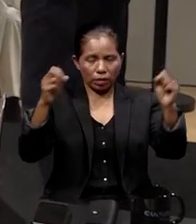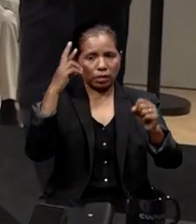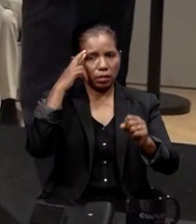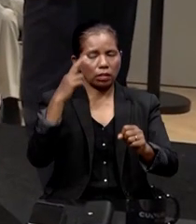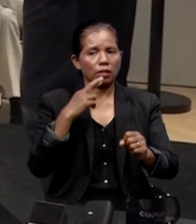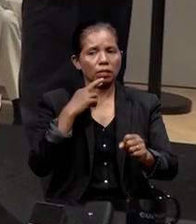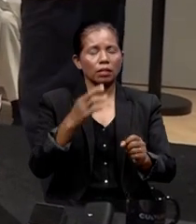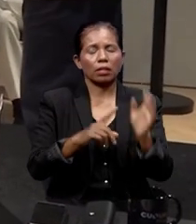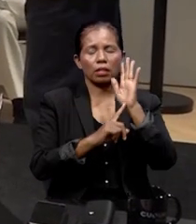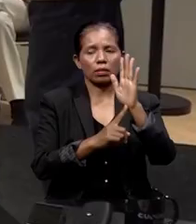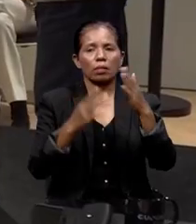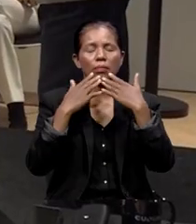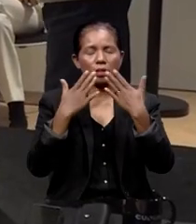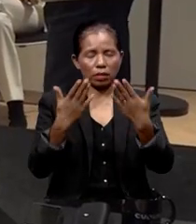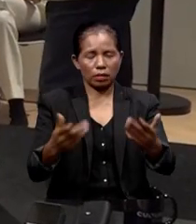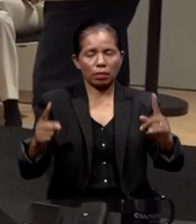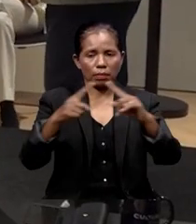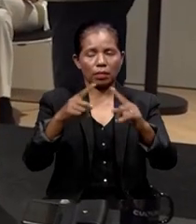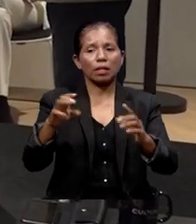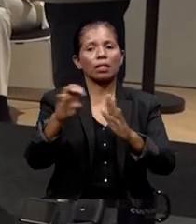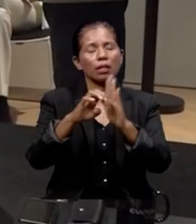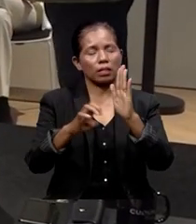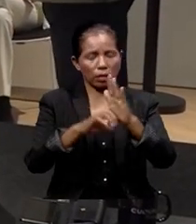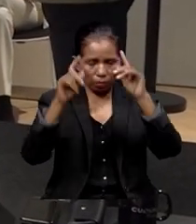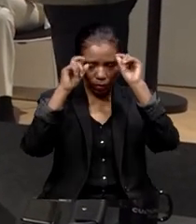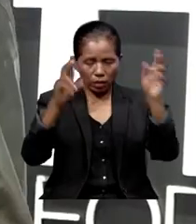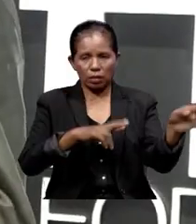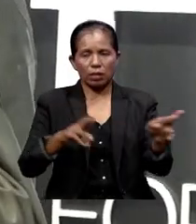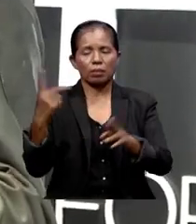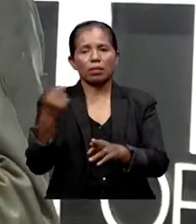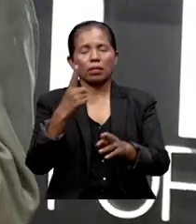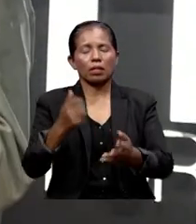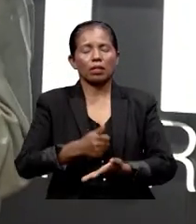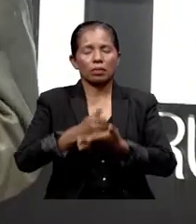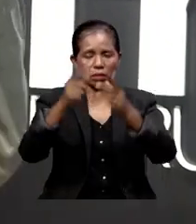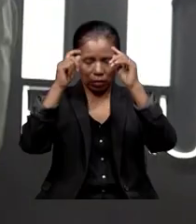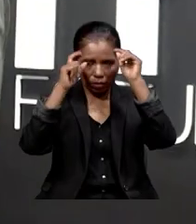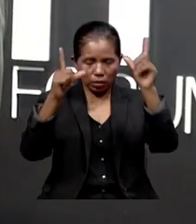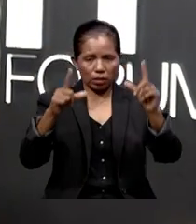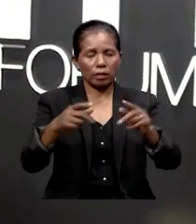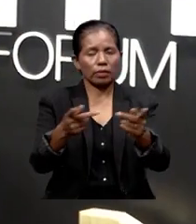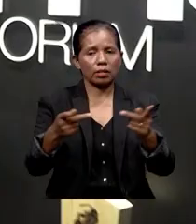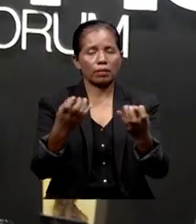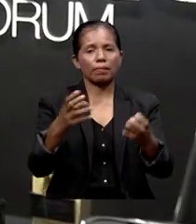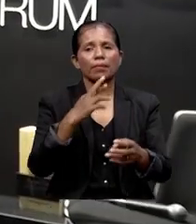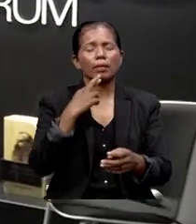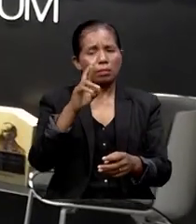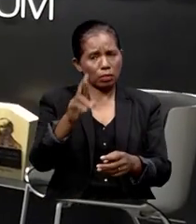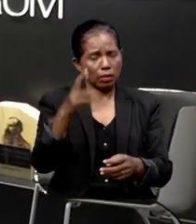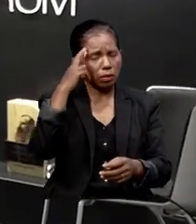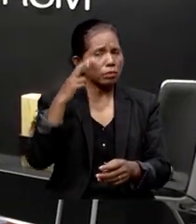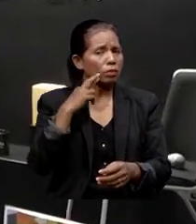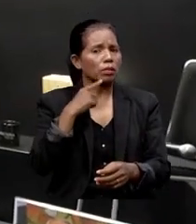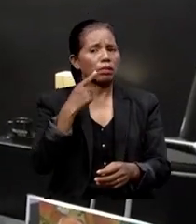Ramos Horta, ratou agradecimento para o povo no Estado de Portugal, também sempre pronto apoio ao Estado Timor-Leste e ao setor Inoin. Ramos Horta atetem Portugal